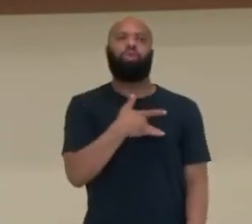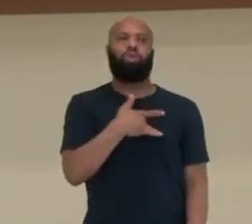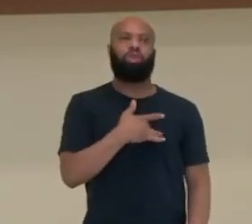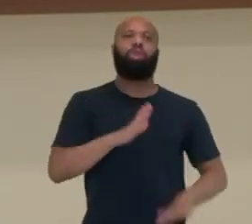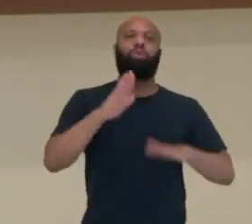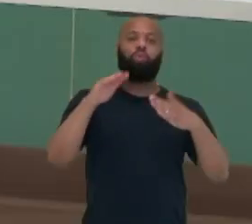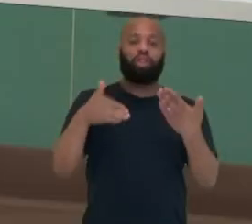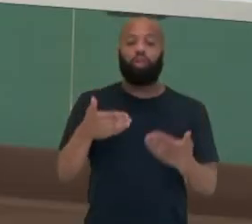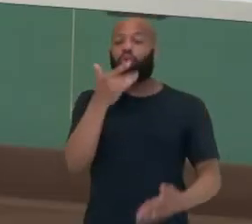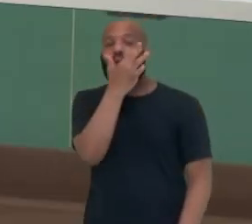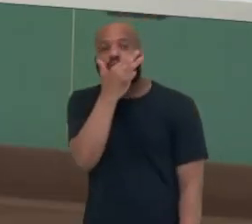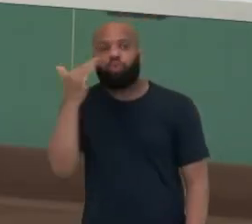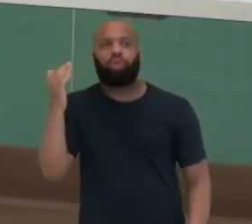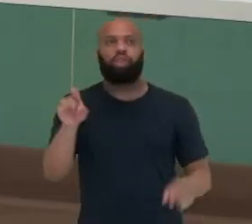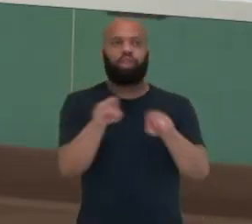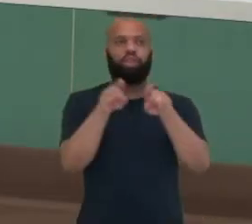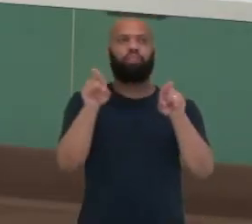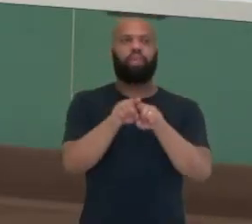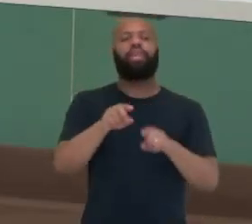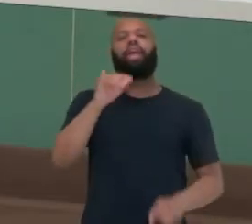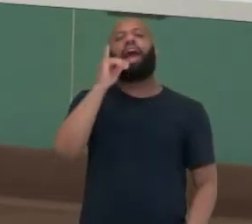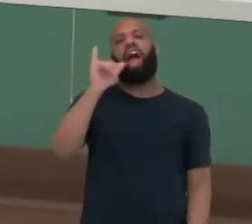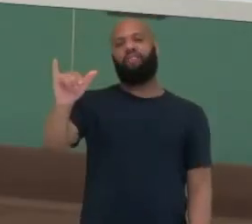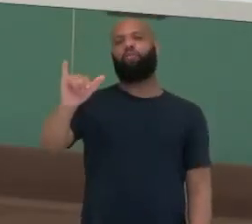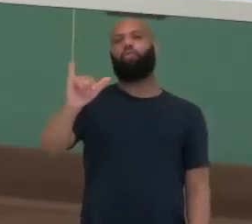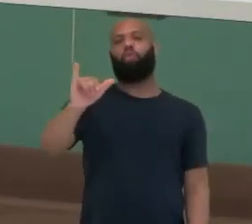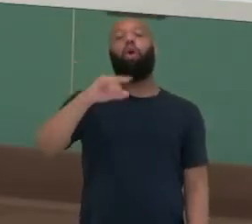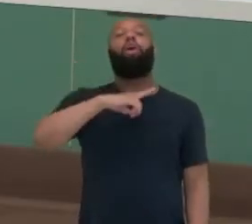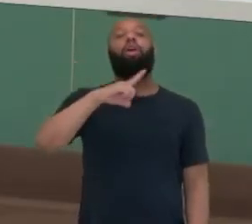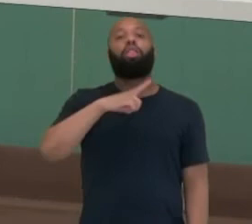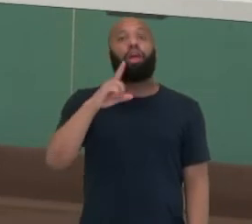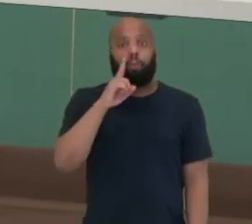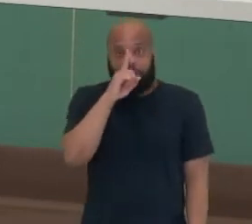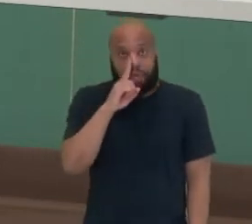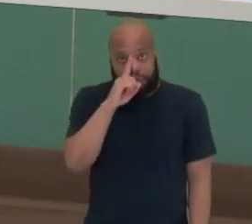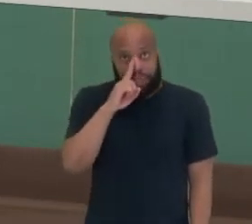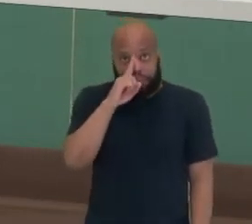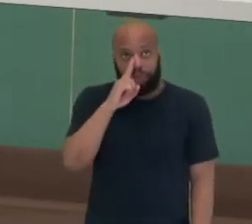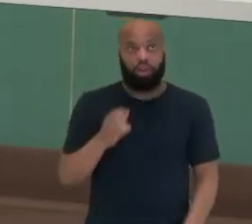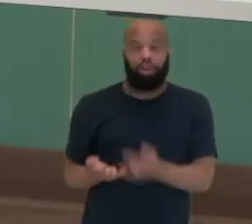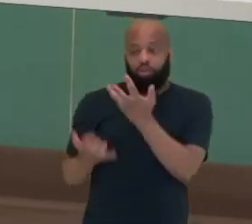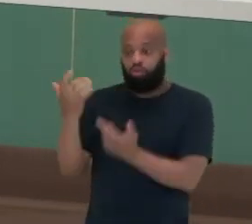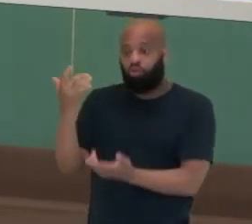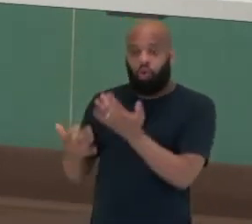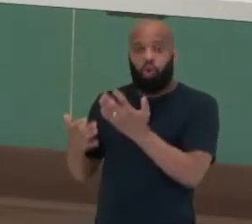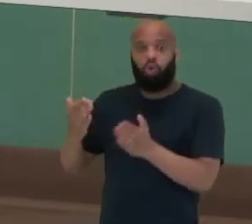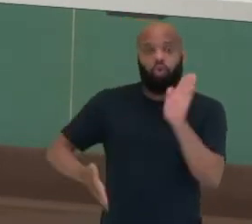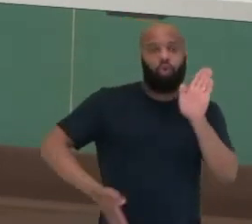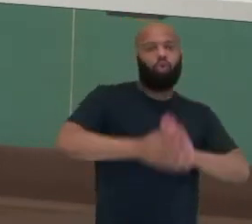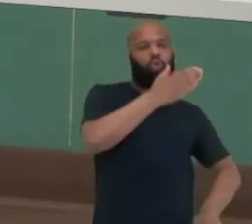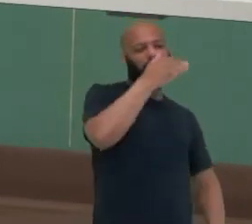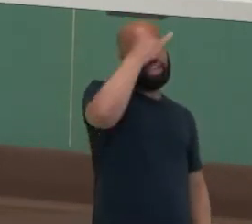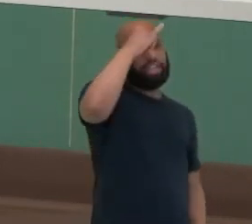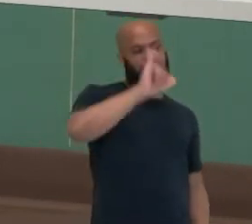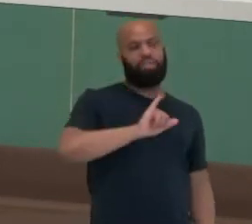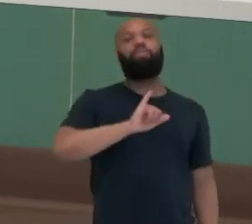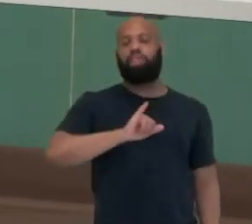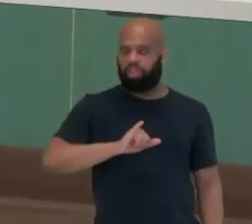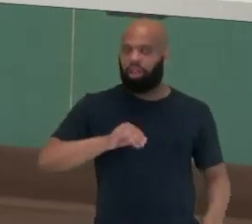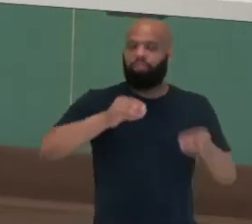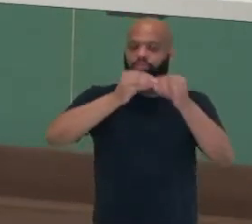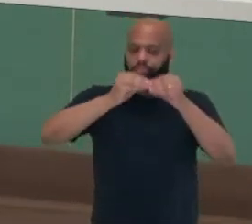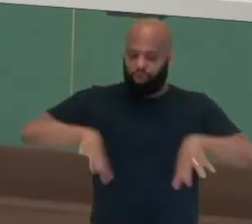o cheiro alertou, perigo, está pegando fogo. Saia para não ser prejudicado. Olha